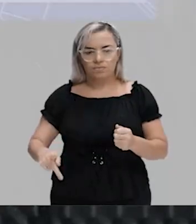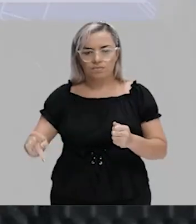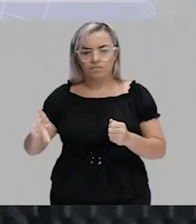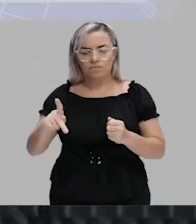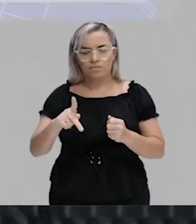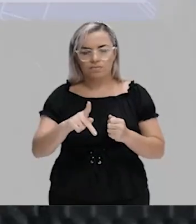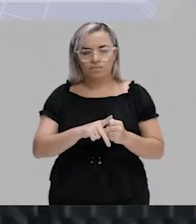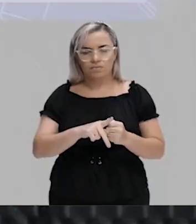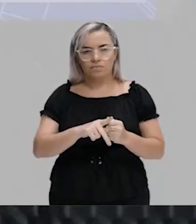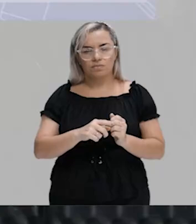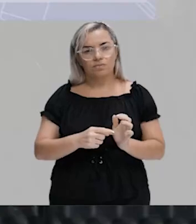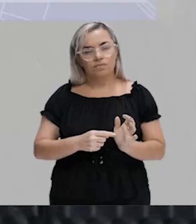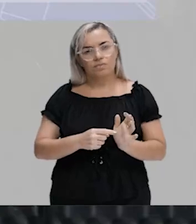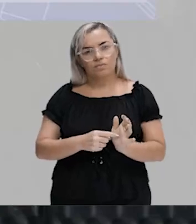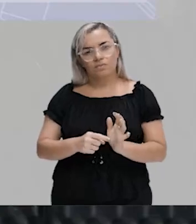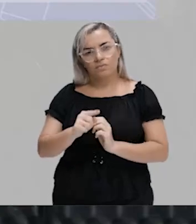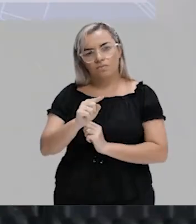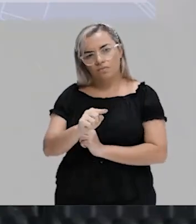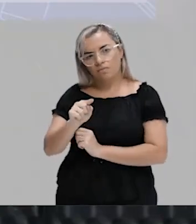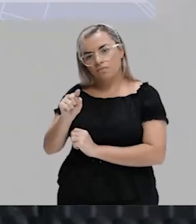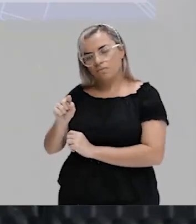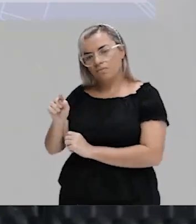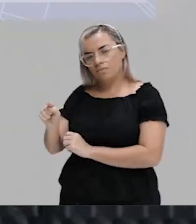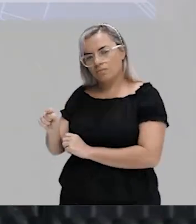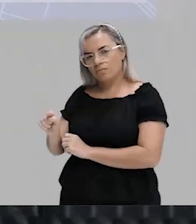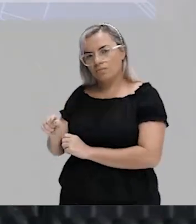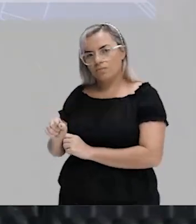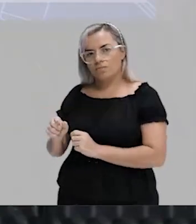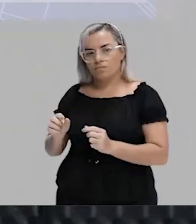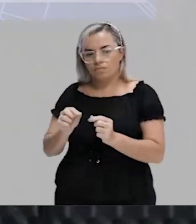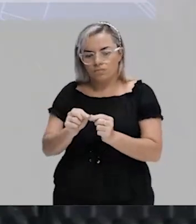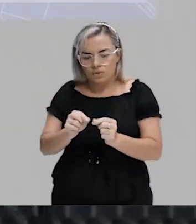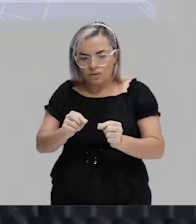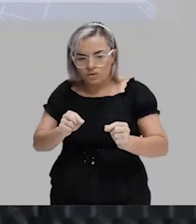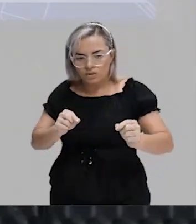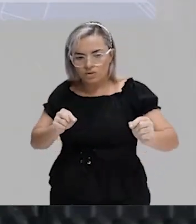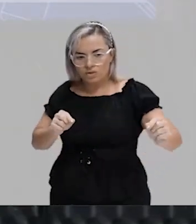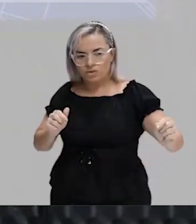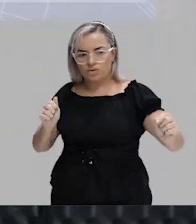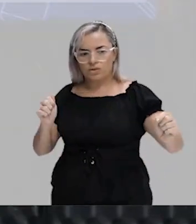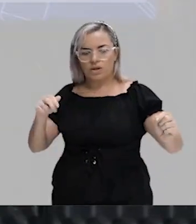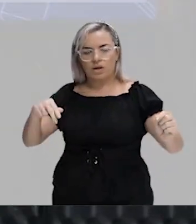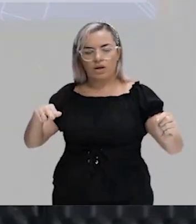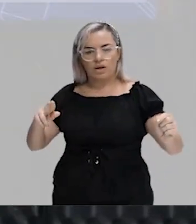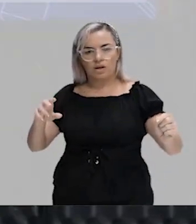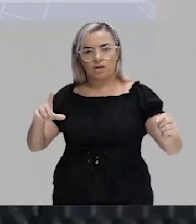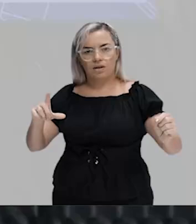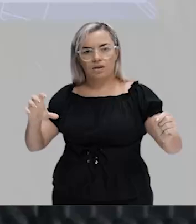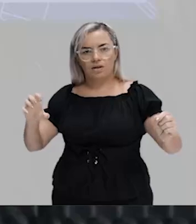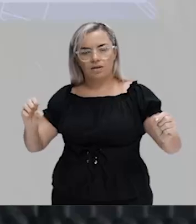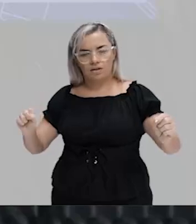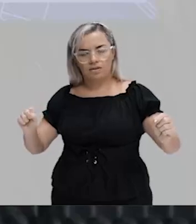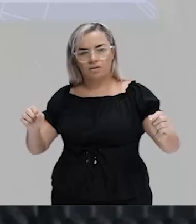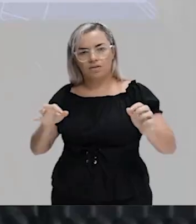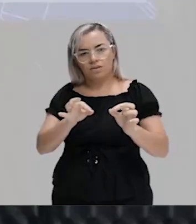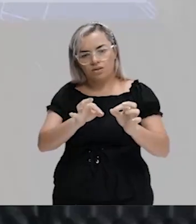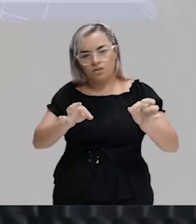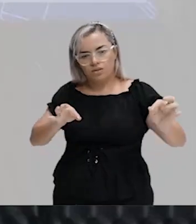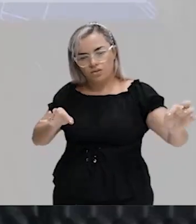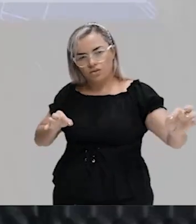demonstrativo, a gente utiliza aquele quando está distante da pessoa que fala e da pessoa com quem se fala,